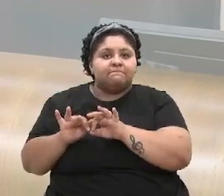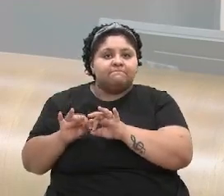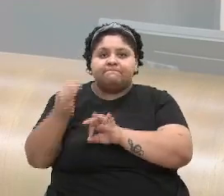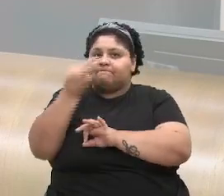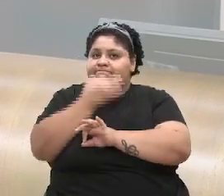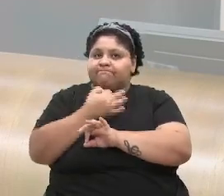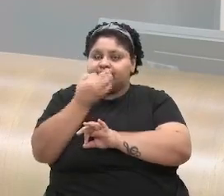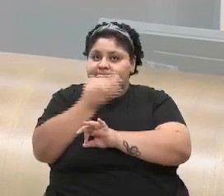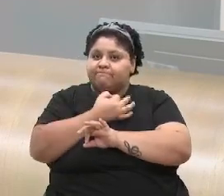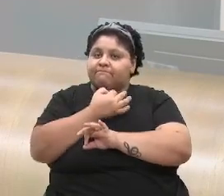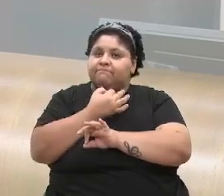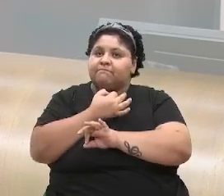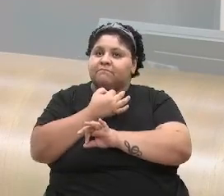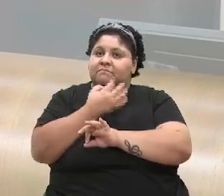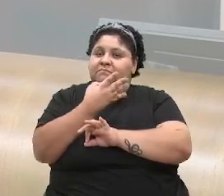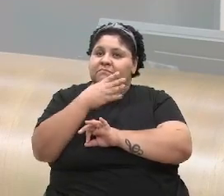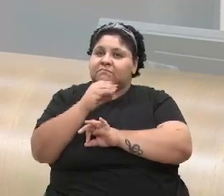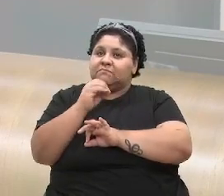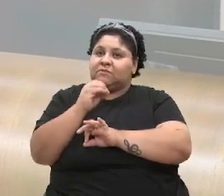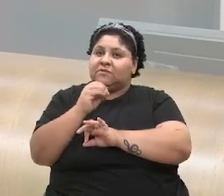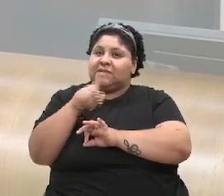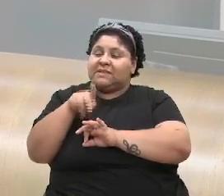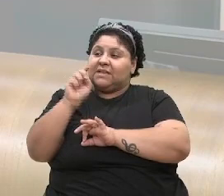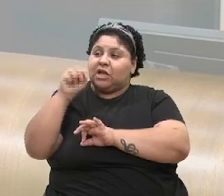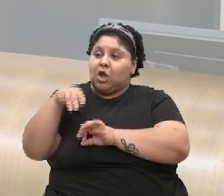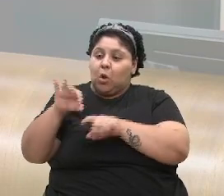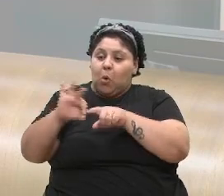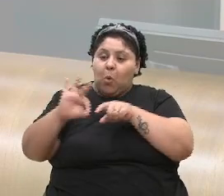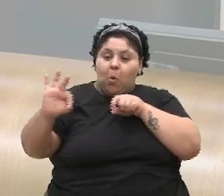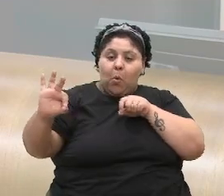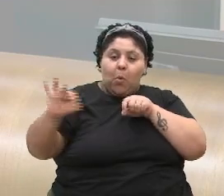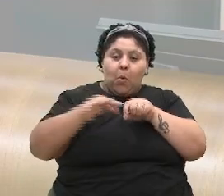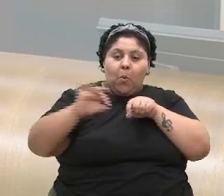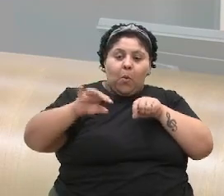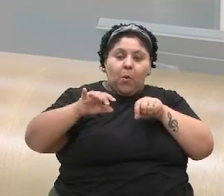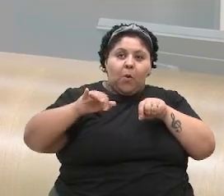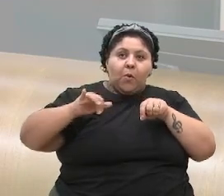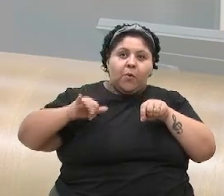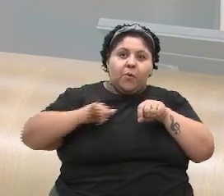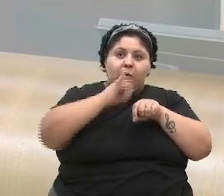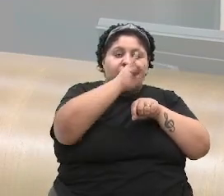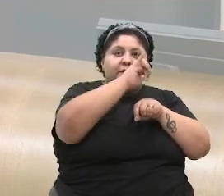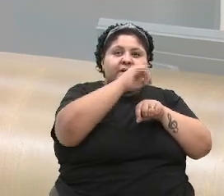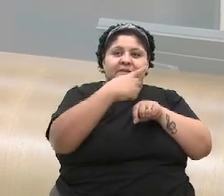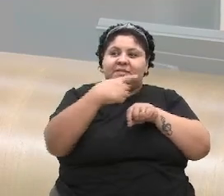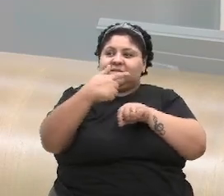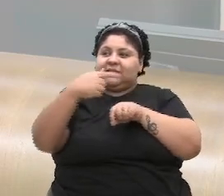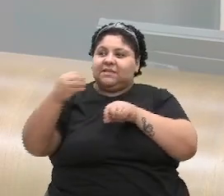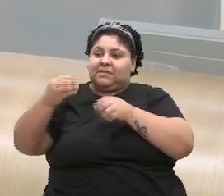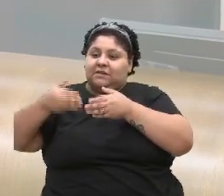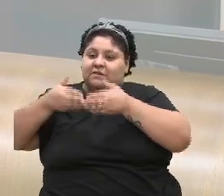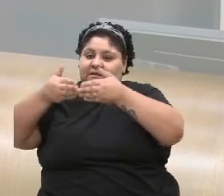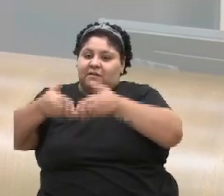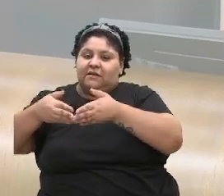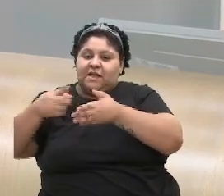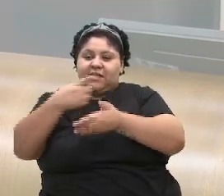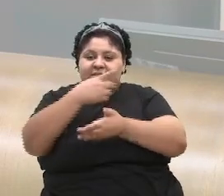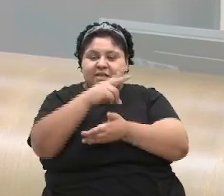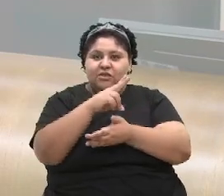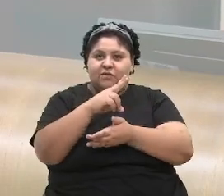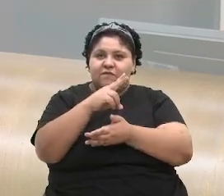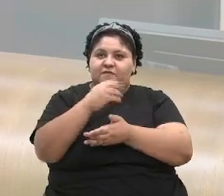do Sul vai estar a 40 km do aeroporto, a 170 do porto, né? A 120 da capital.